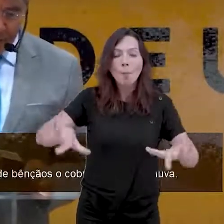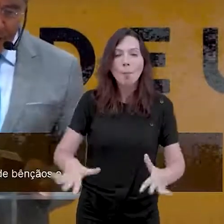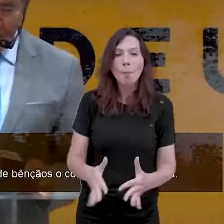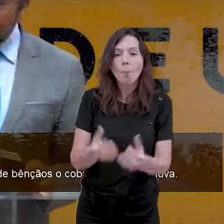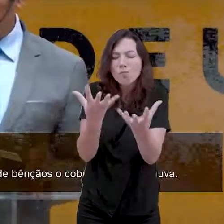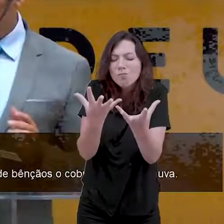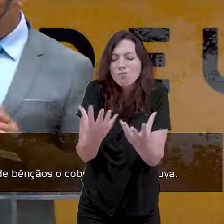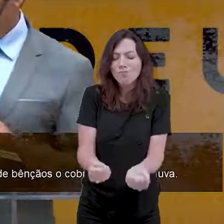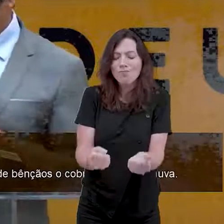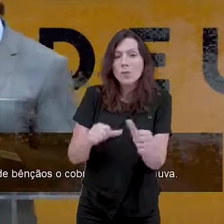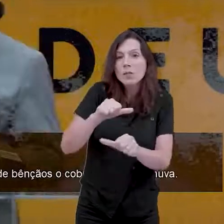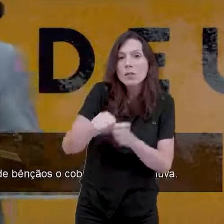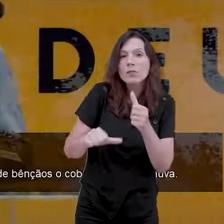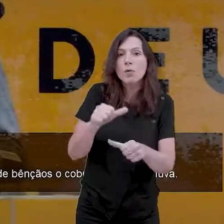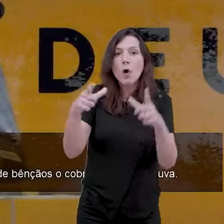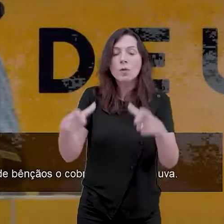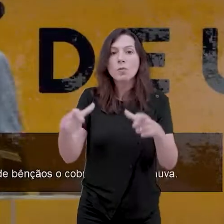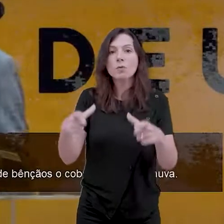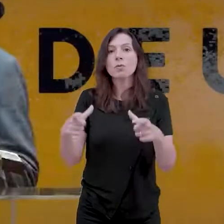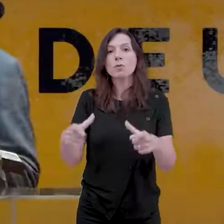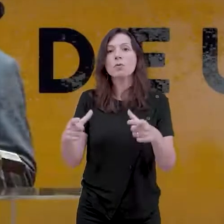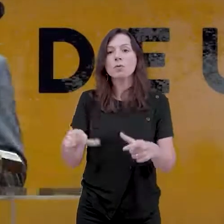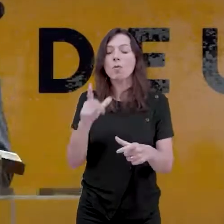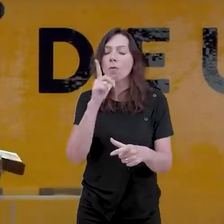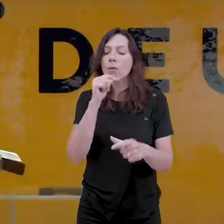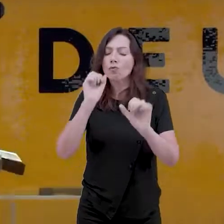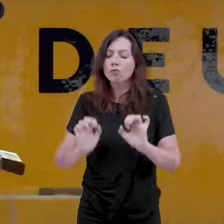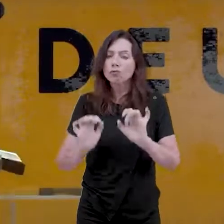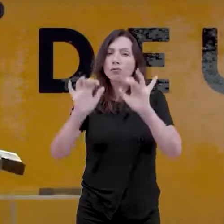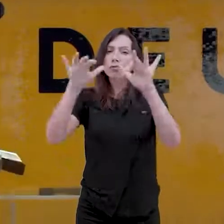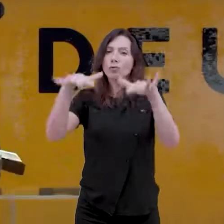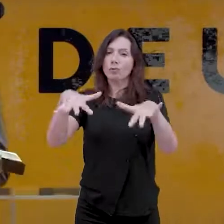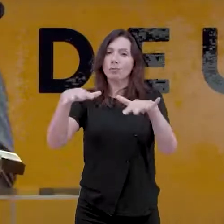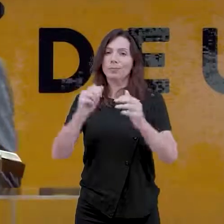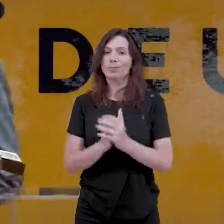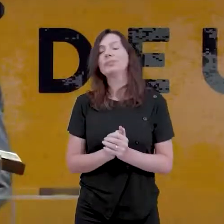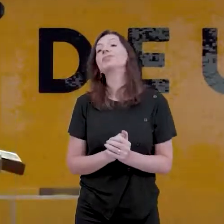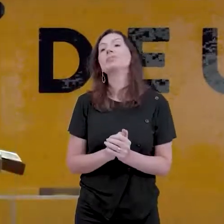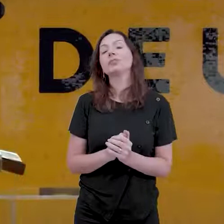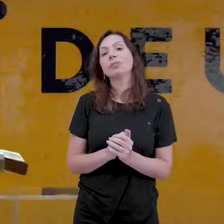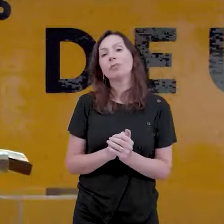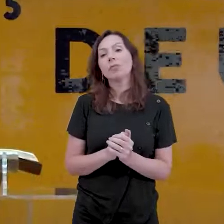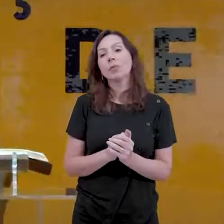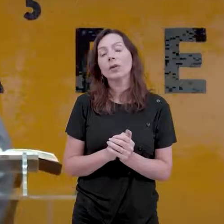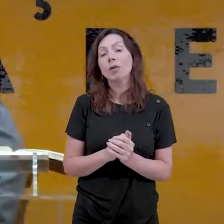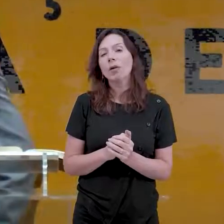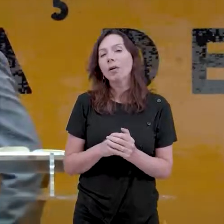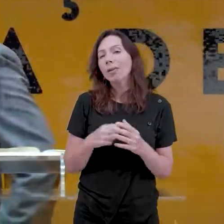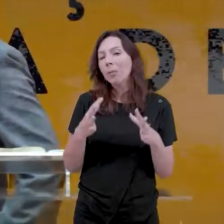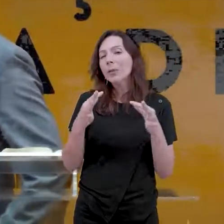o cobre a primeira chuva. Notem uma coisa aqui, meus amados irmãos. Deus não